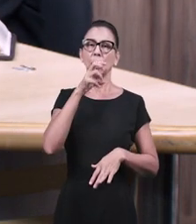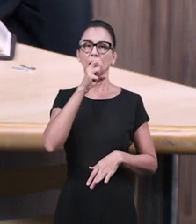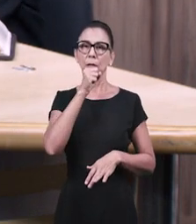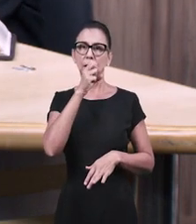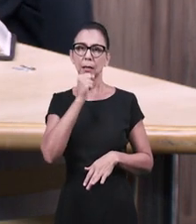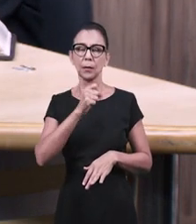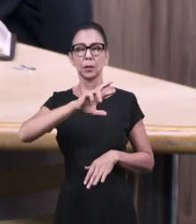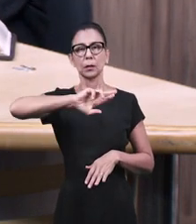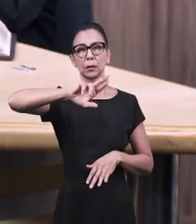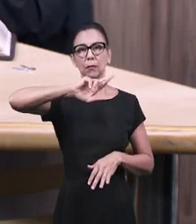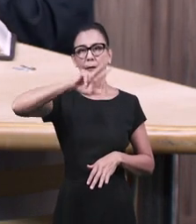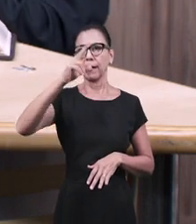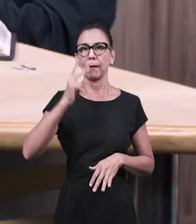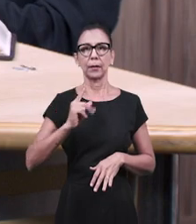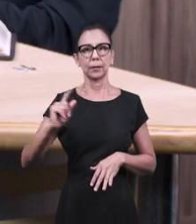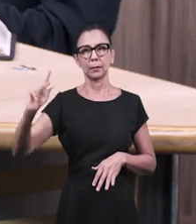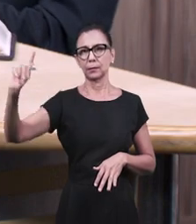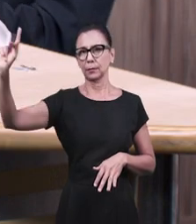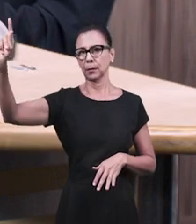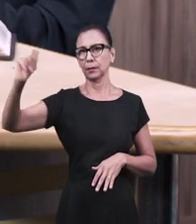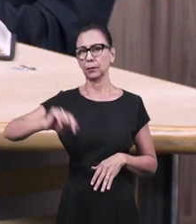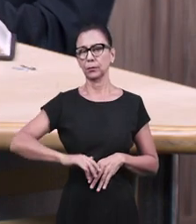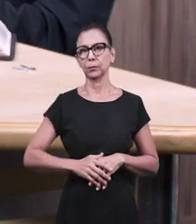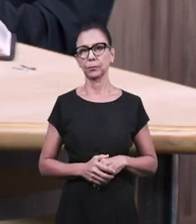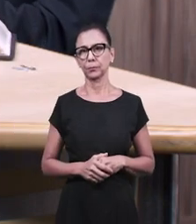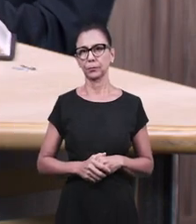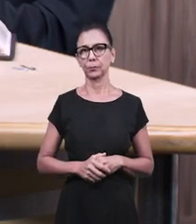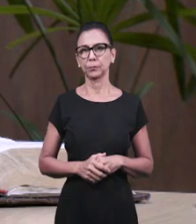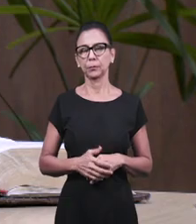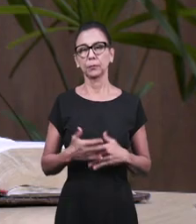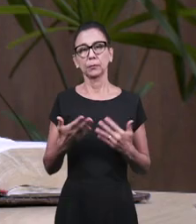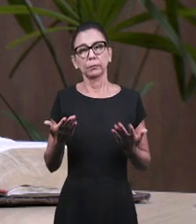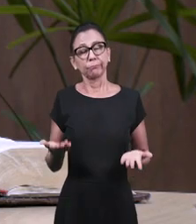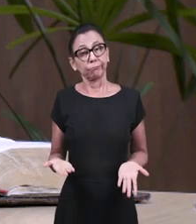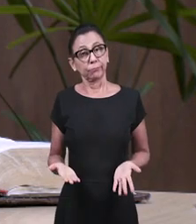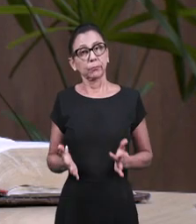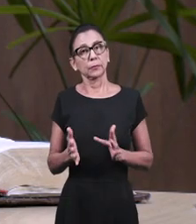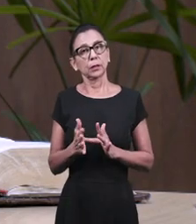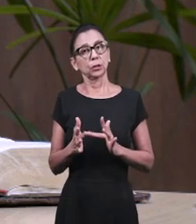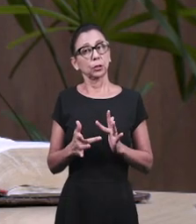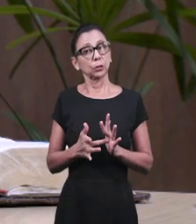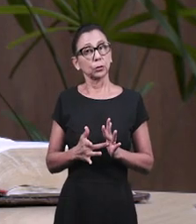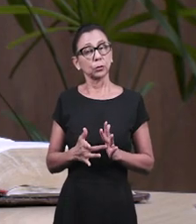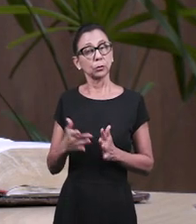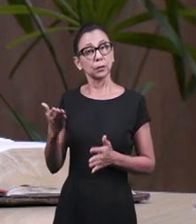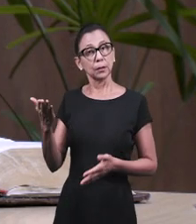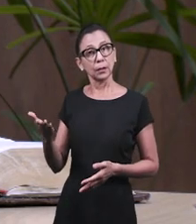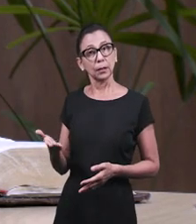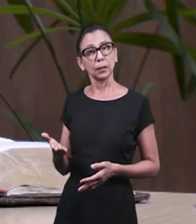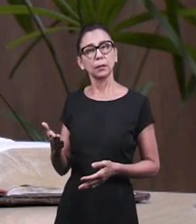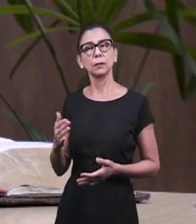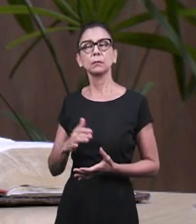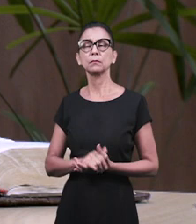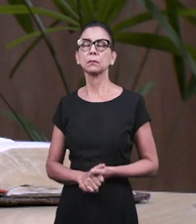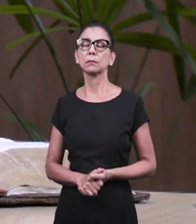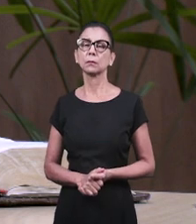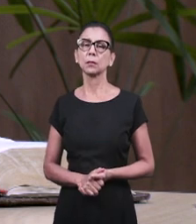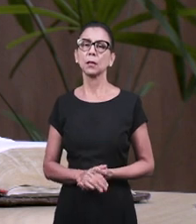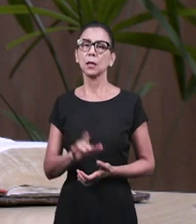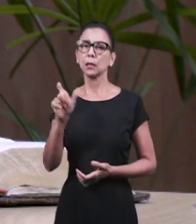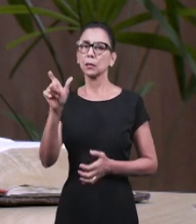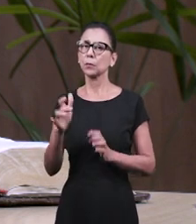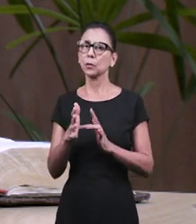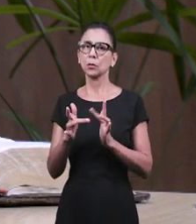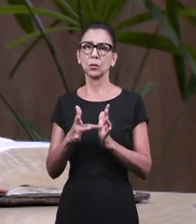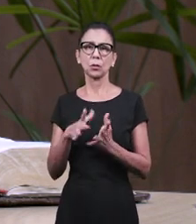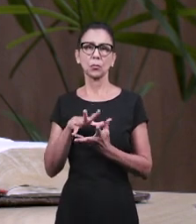coisas eternas. Então Jesus, ele tem o verdadeiro descanso que é